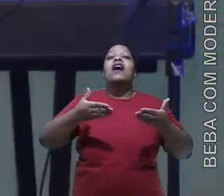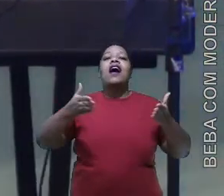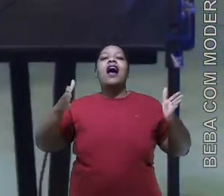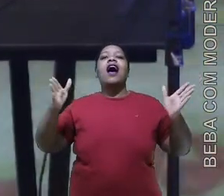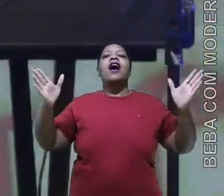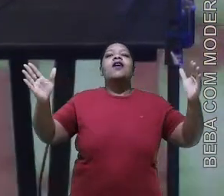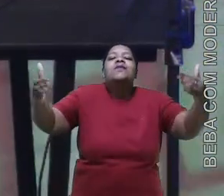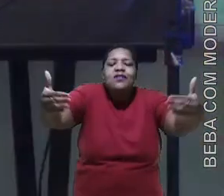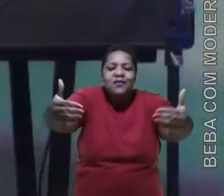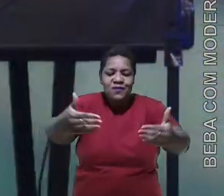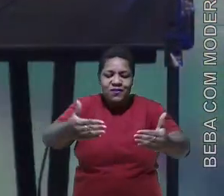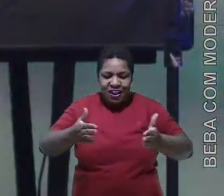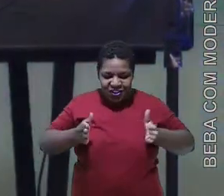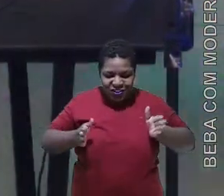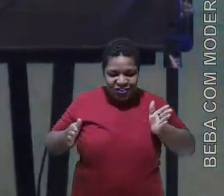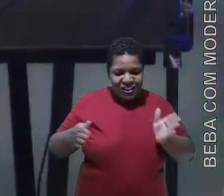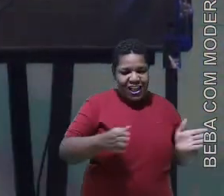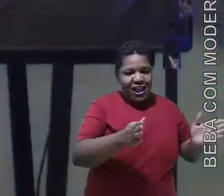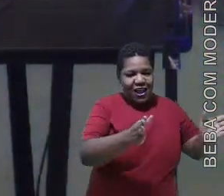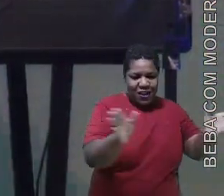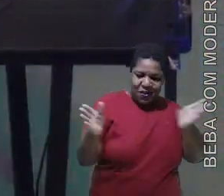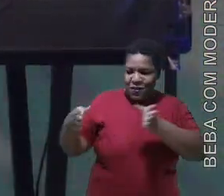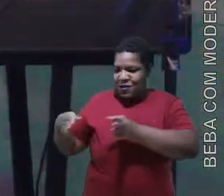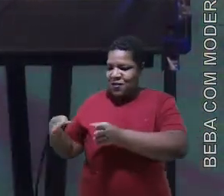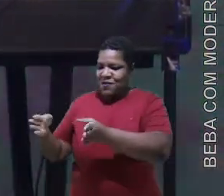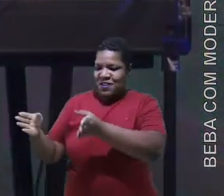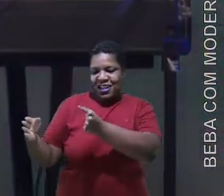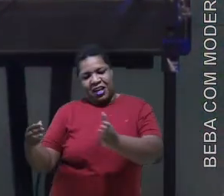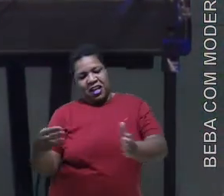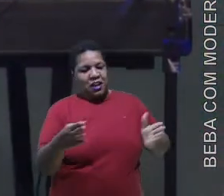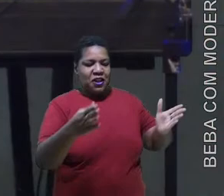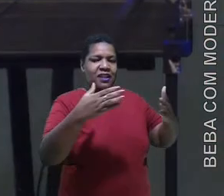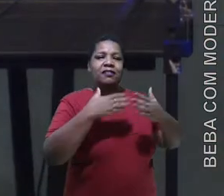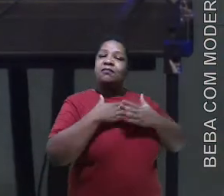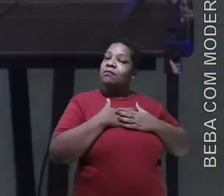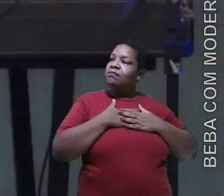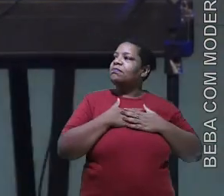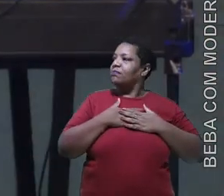abre feche os caminhos de mim